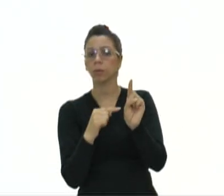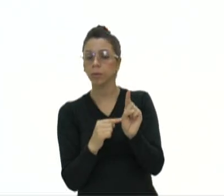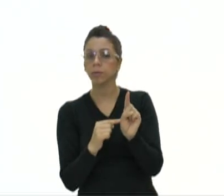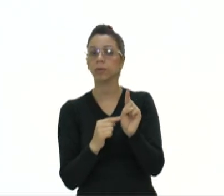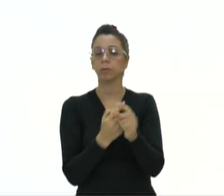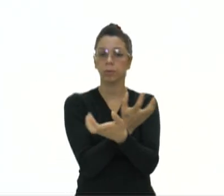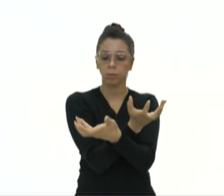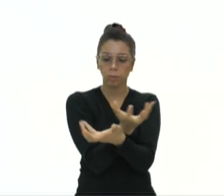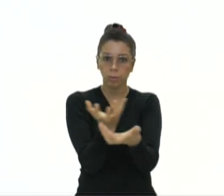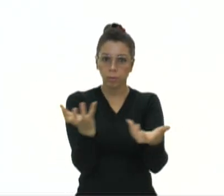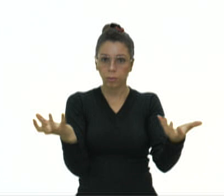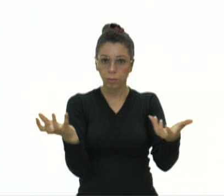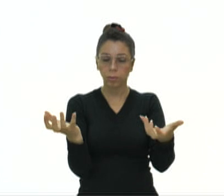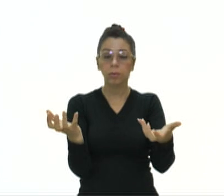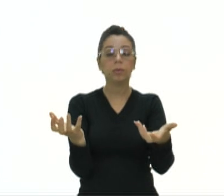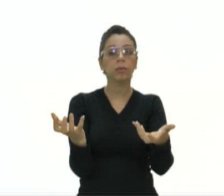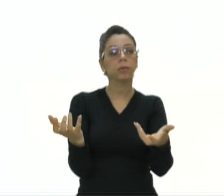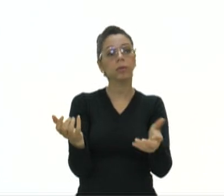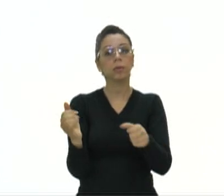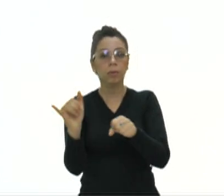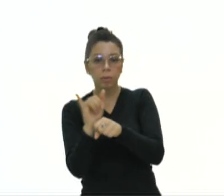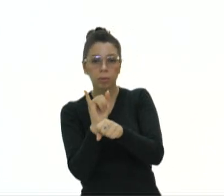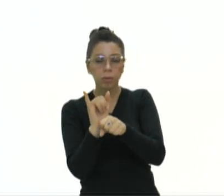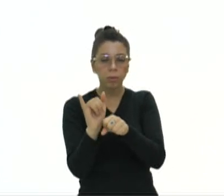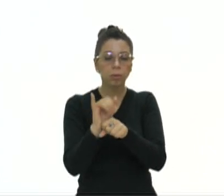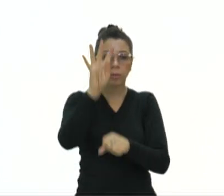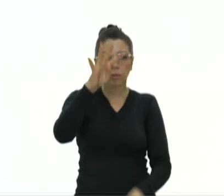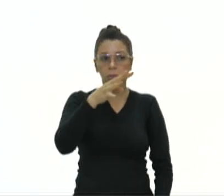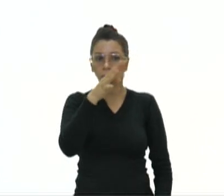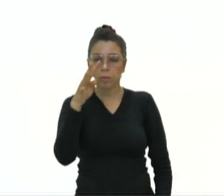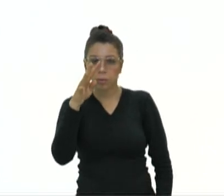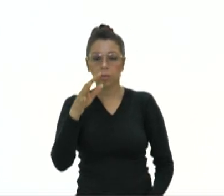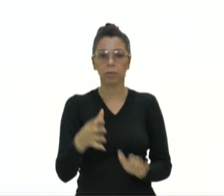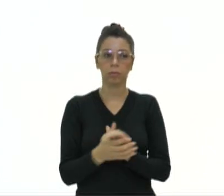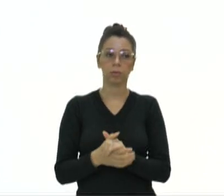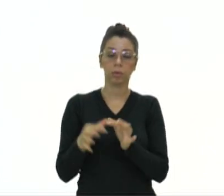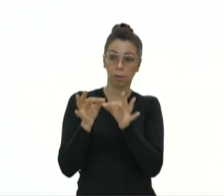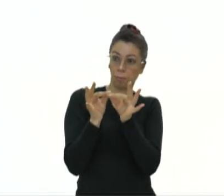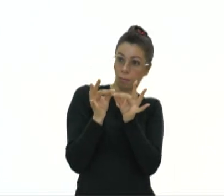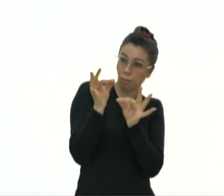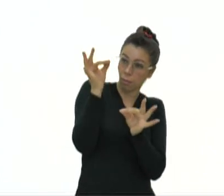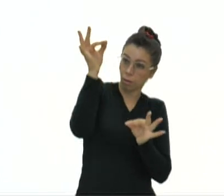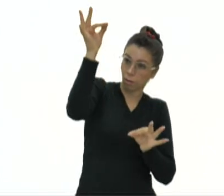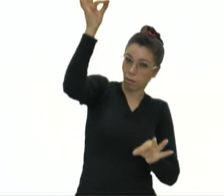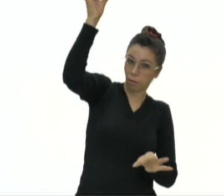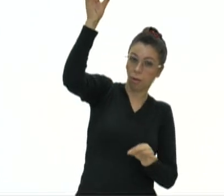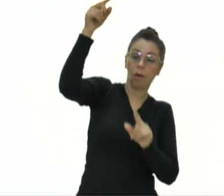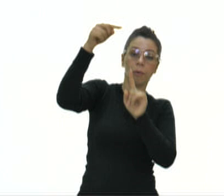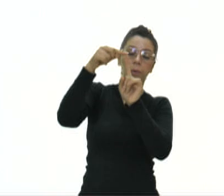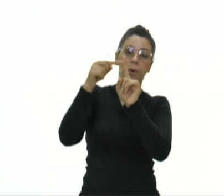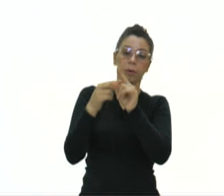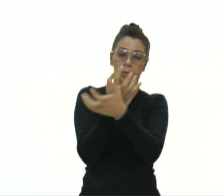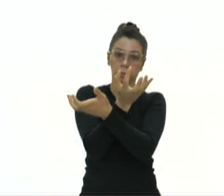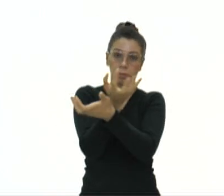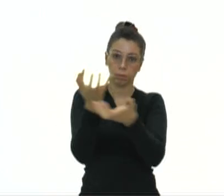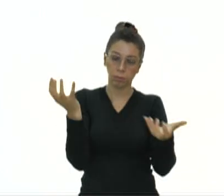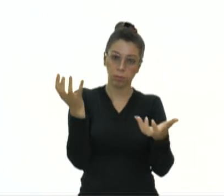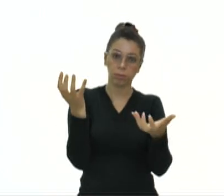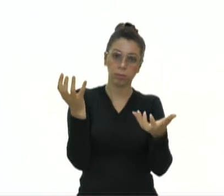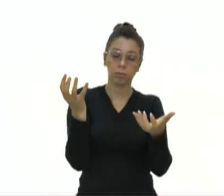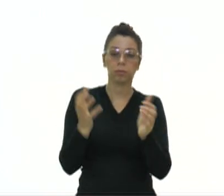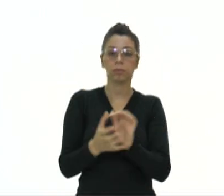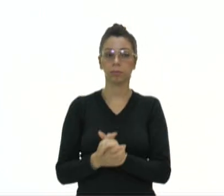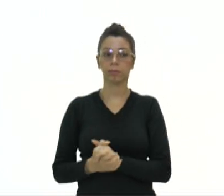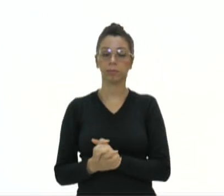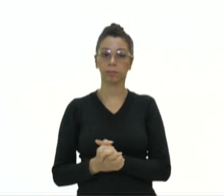de vegetação e um esqueminha para a gente observar que quanto mais alto, nós vamos ter um tipo de vegetação mais